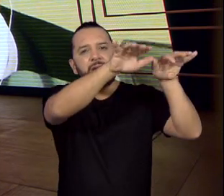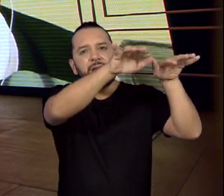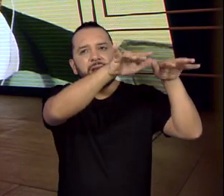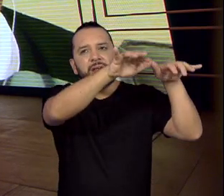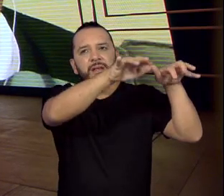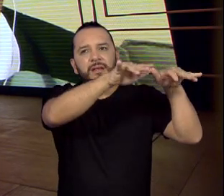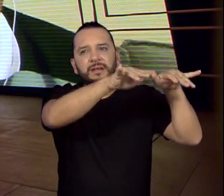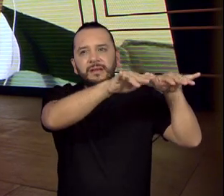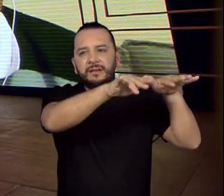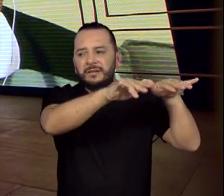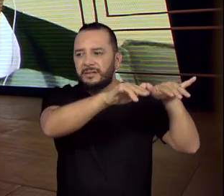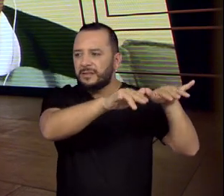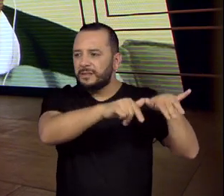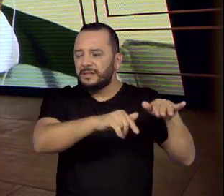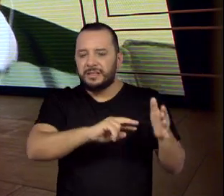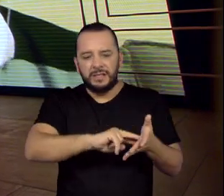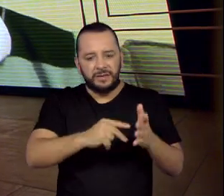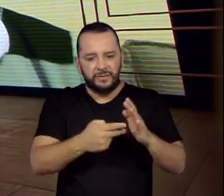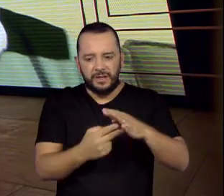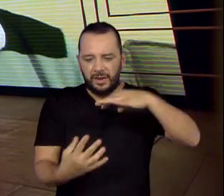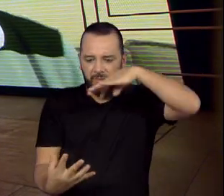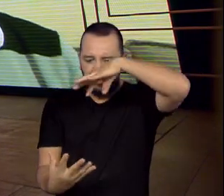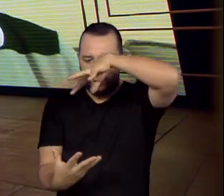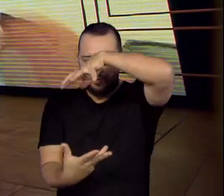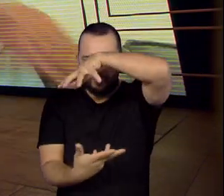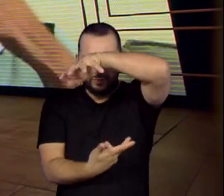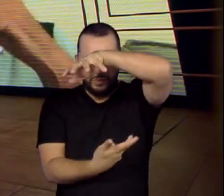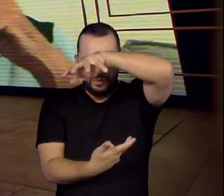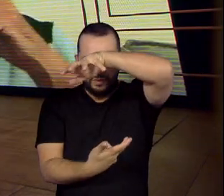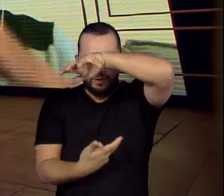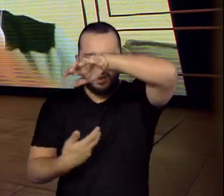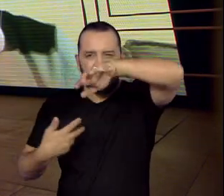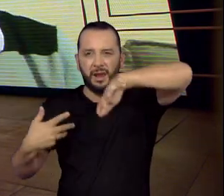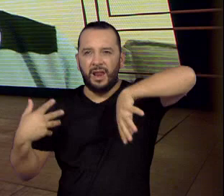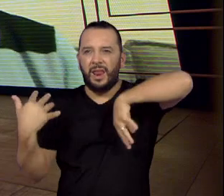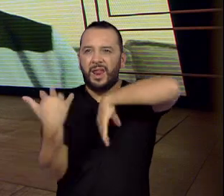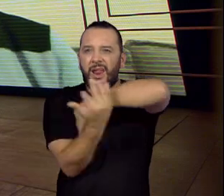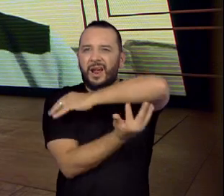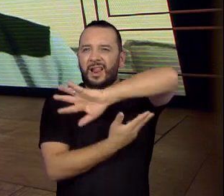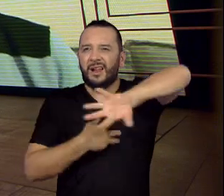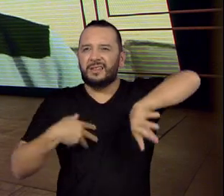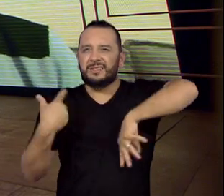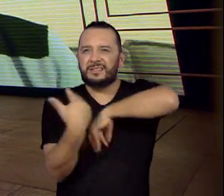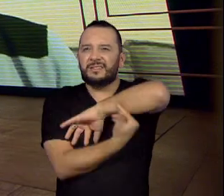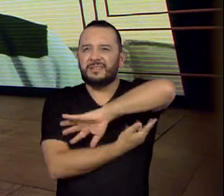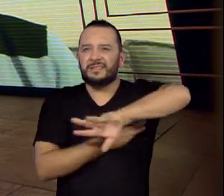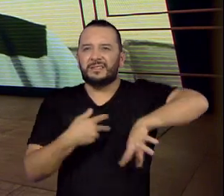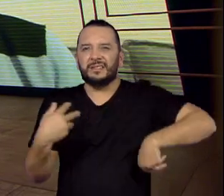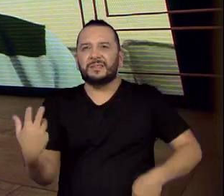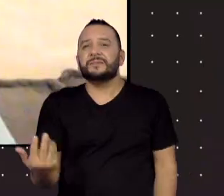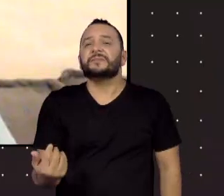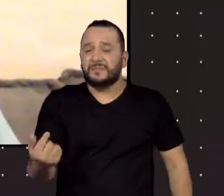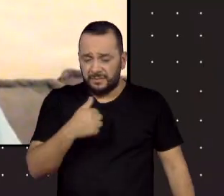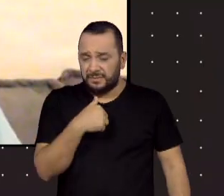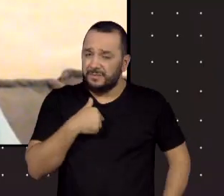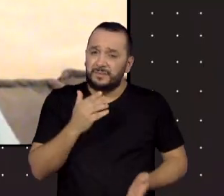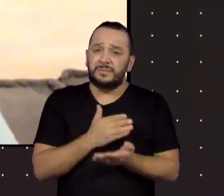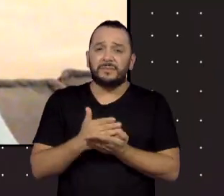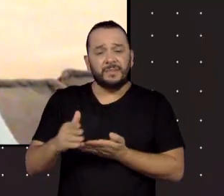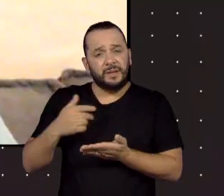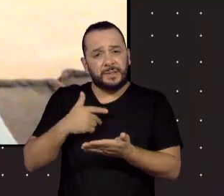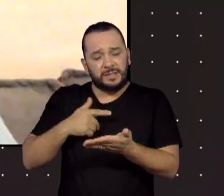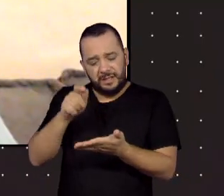mundo? E, de repente, eu comecei a escrever um conto que era de um